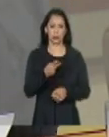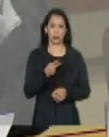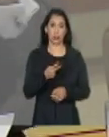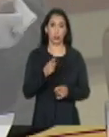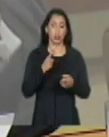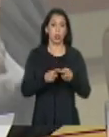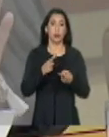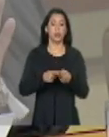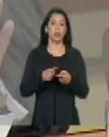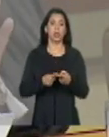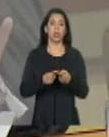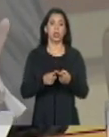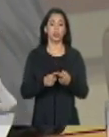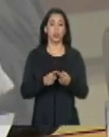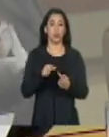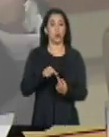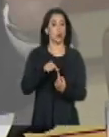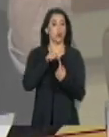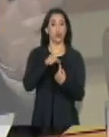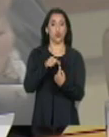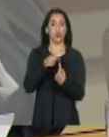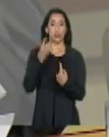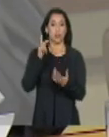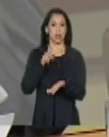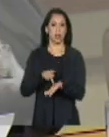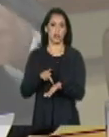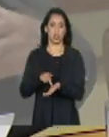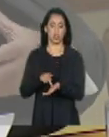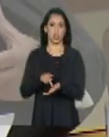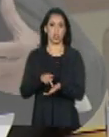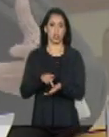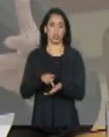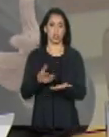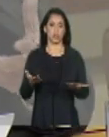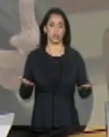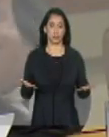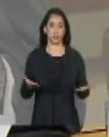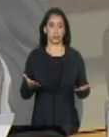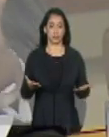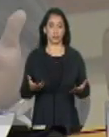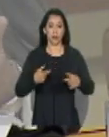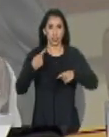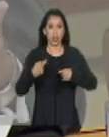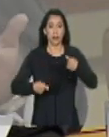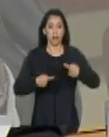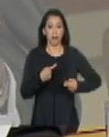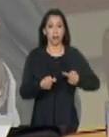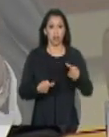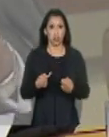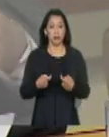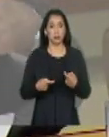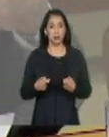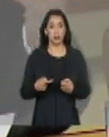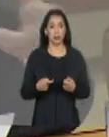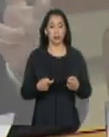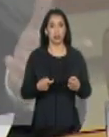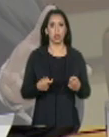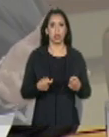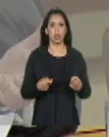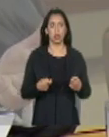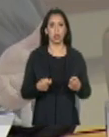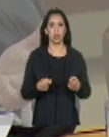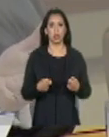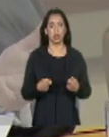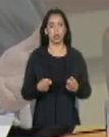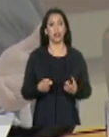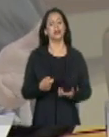se assentar uma verdade única. Esse debate, olha quanto tempo já durou e as posições